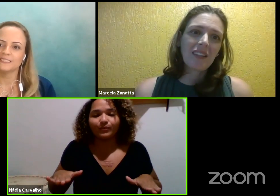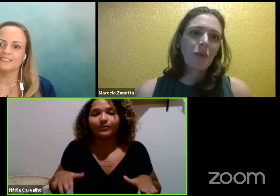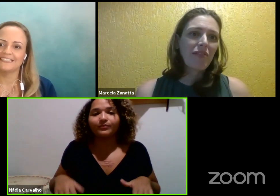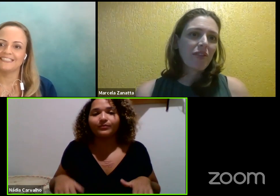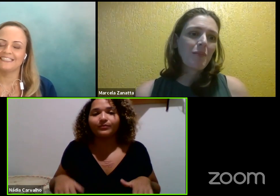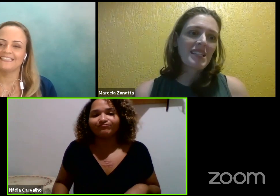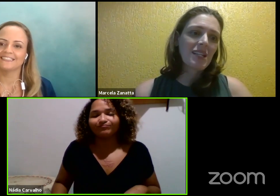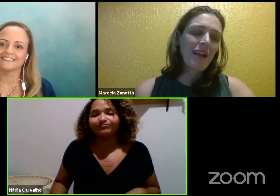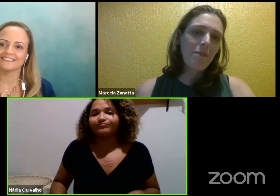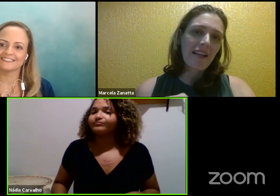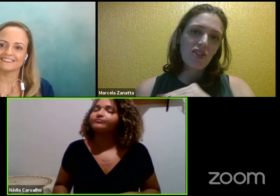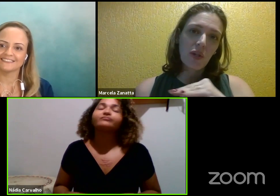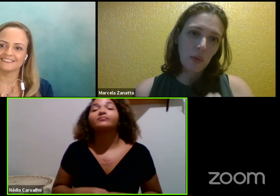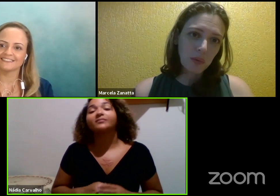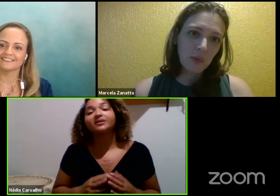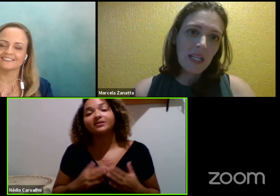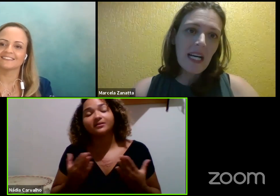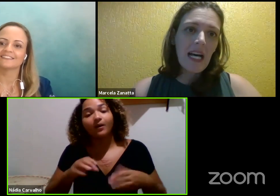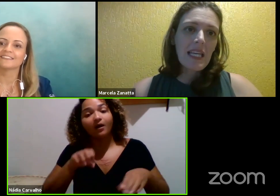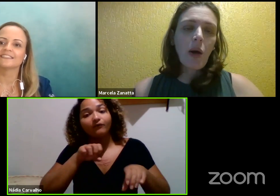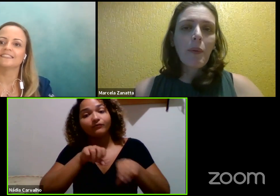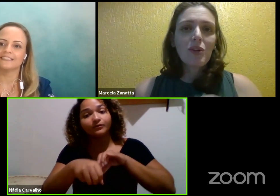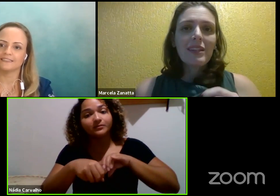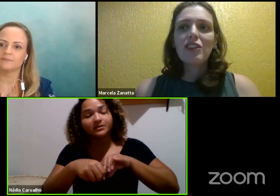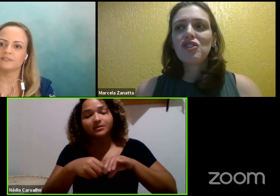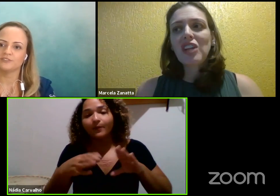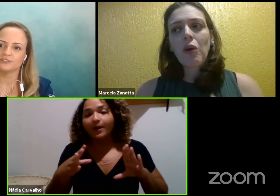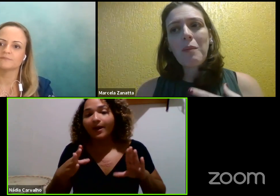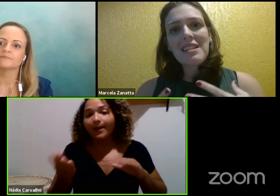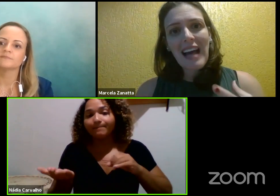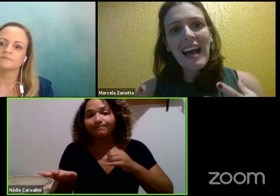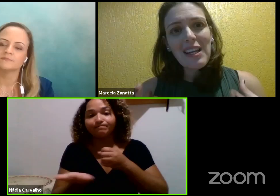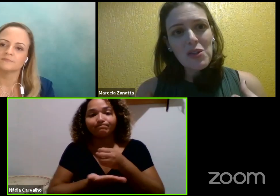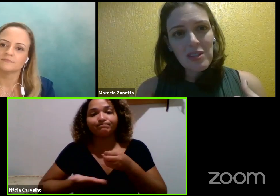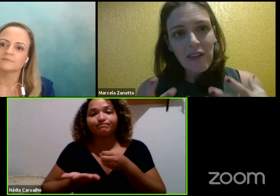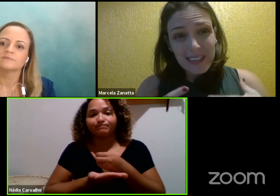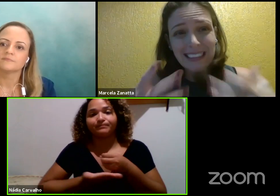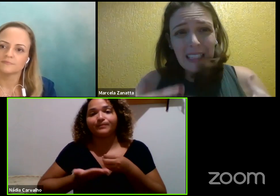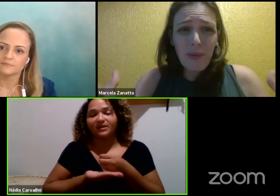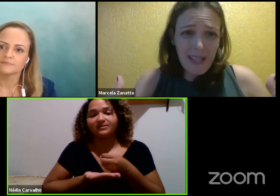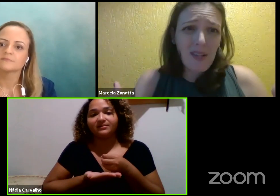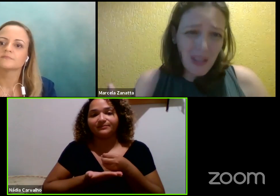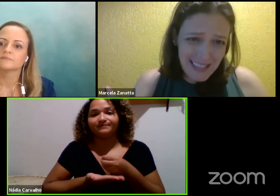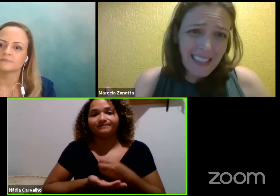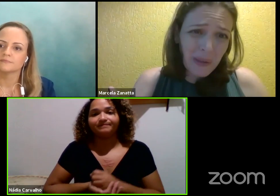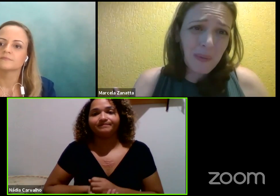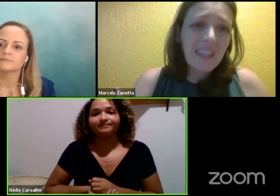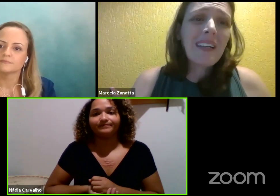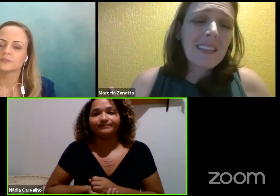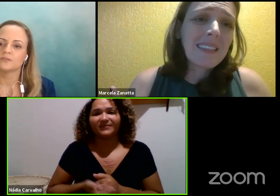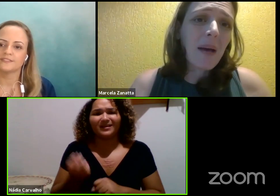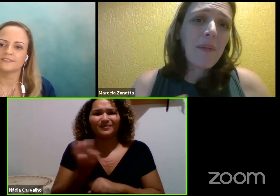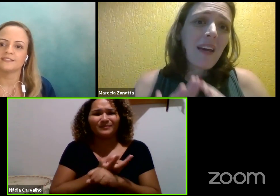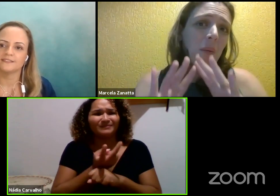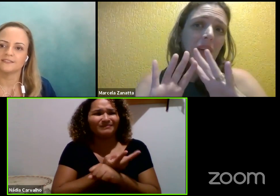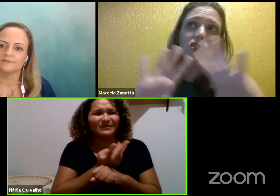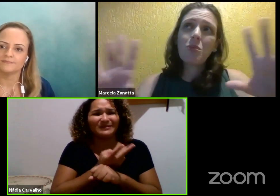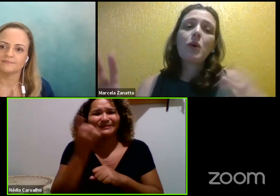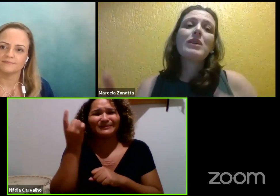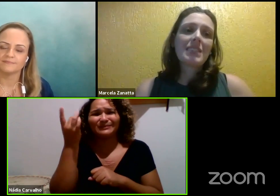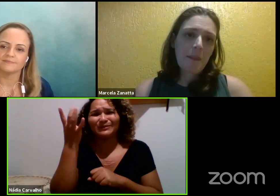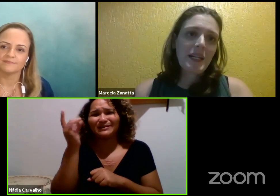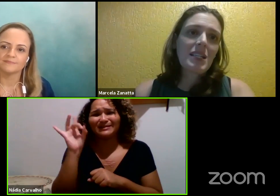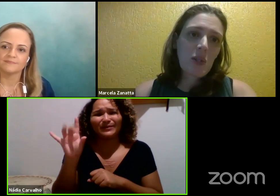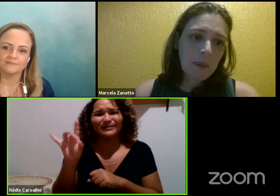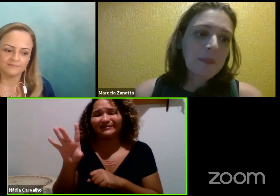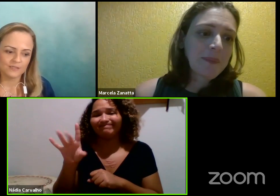né? Então, a formação ela é a base de tudo, e a oportunidade de já buscar isso sem você ter que buscar sozinho, sabe? É realmente uma